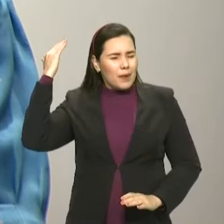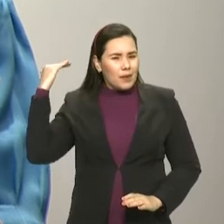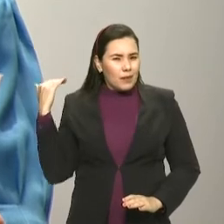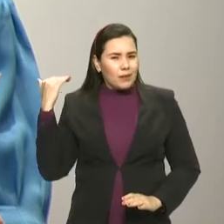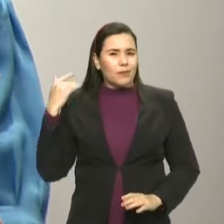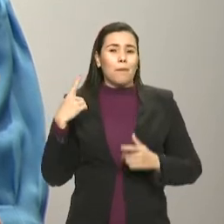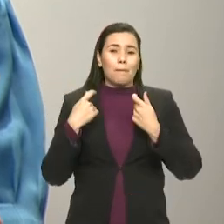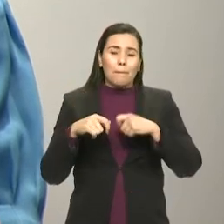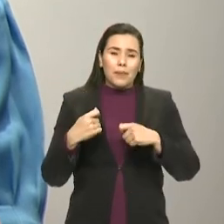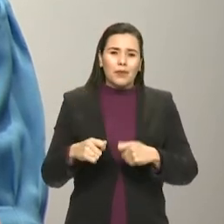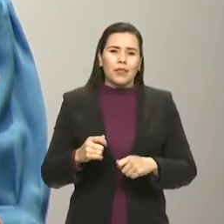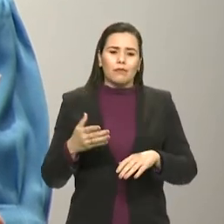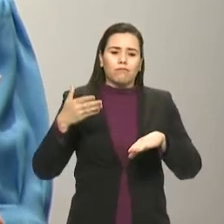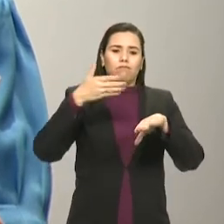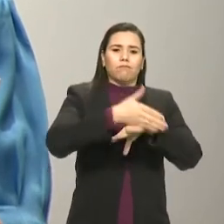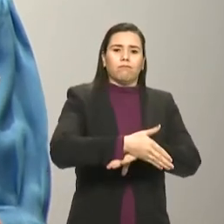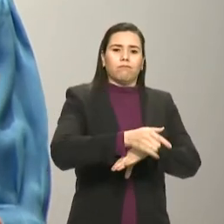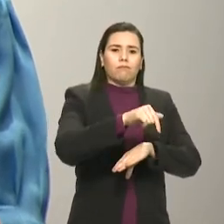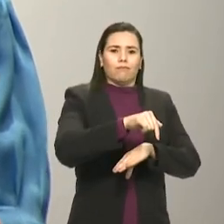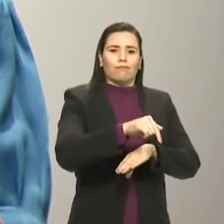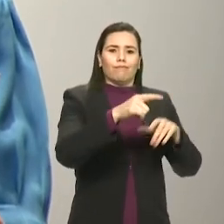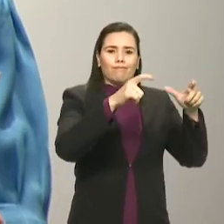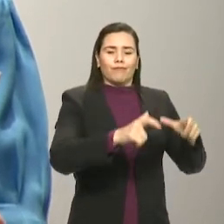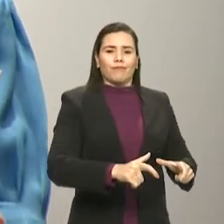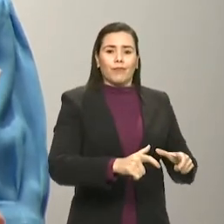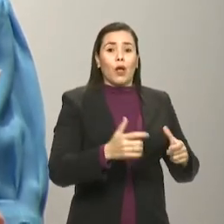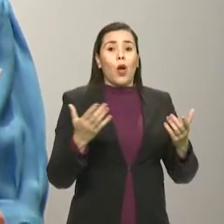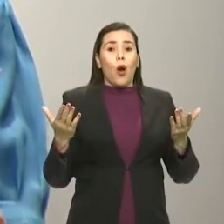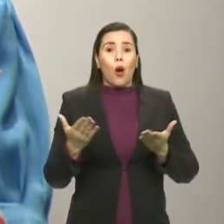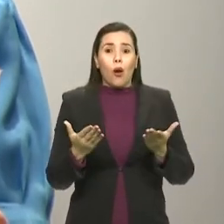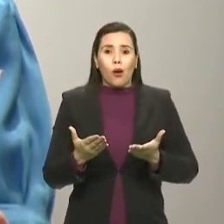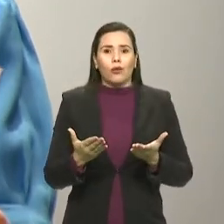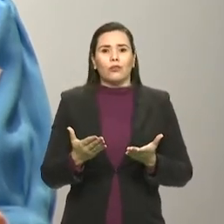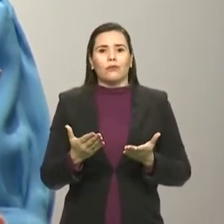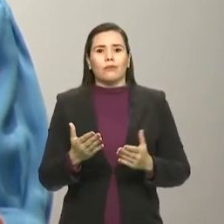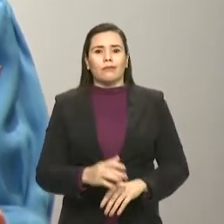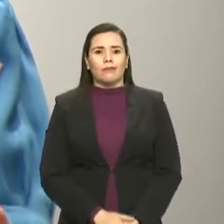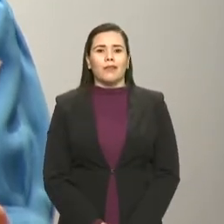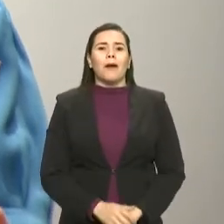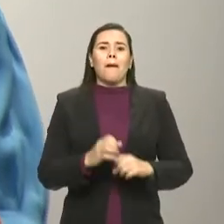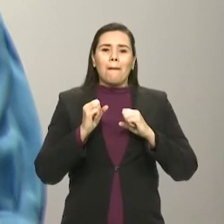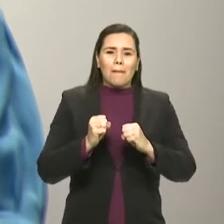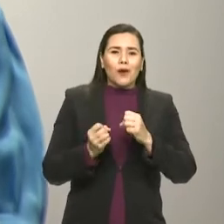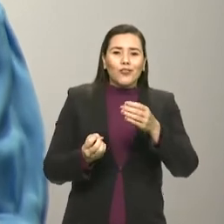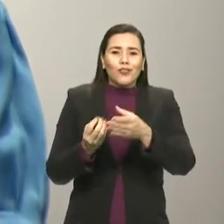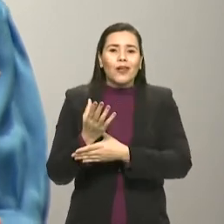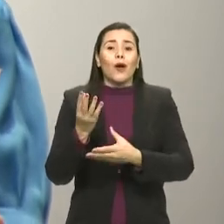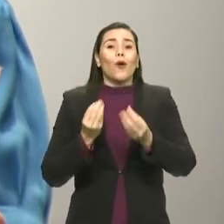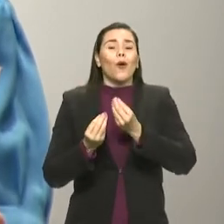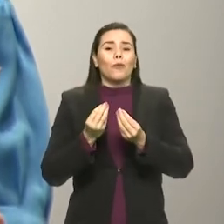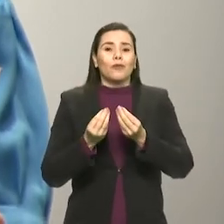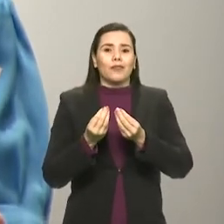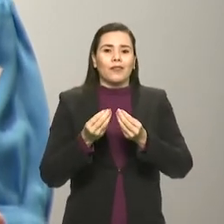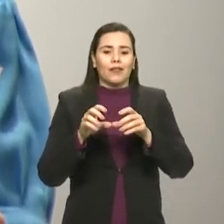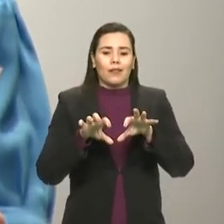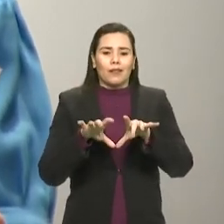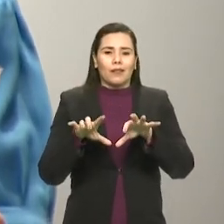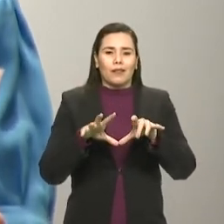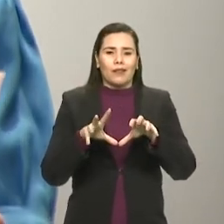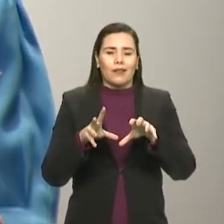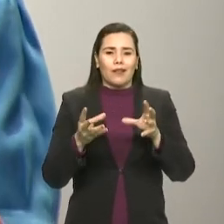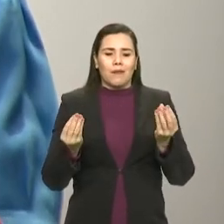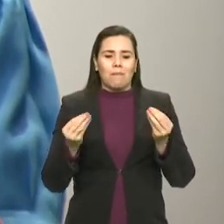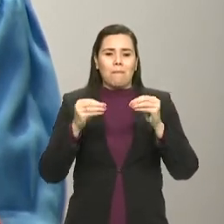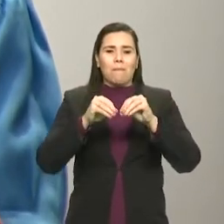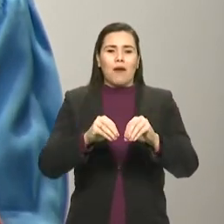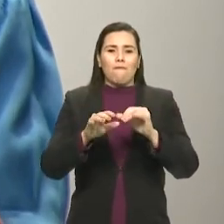217 municípios maranhenses. Hoje, o tempo médio de formalização de negócios no estado saiu